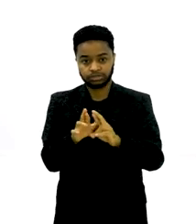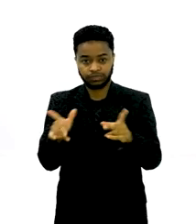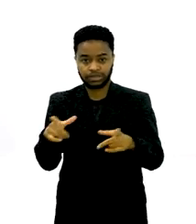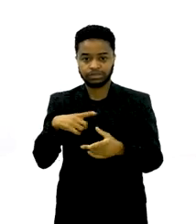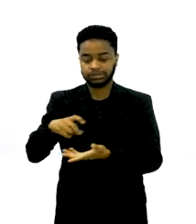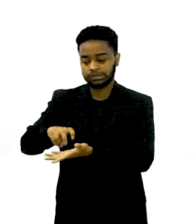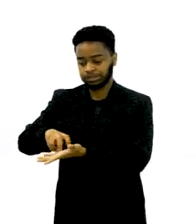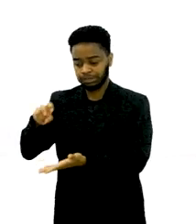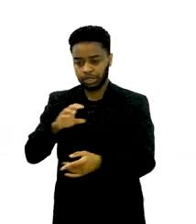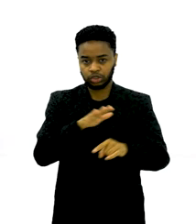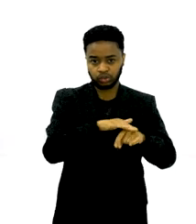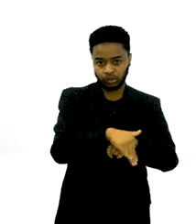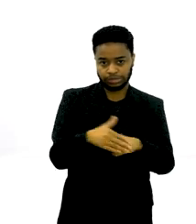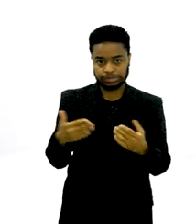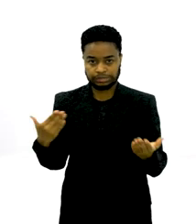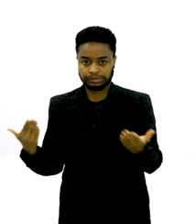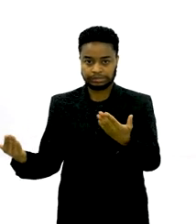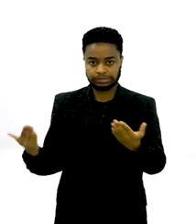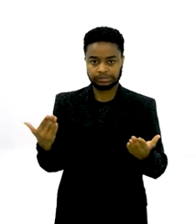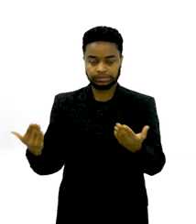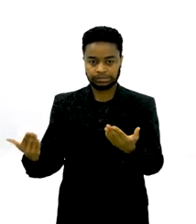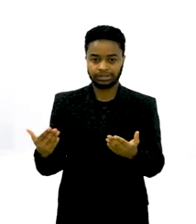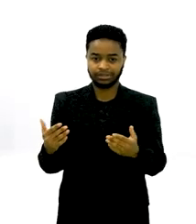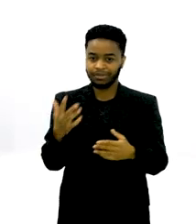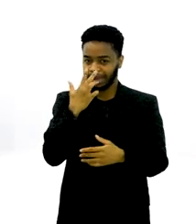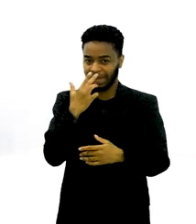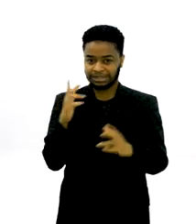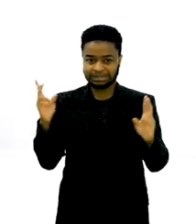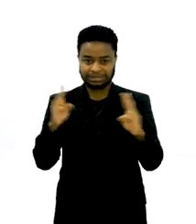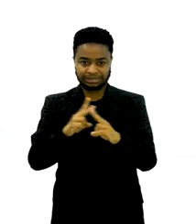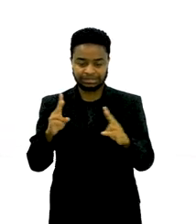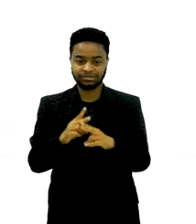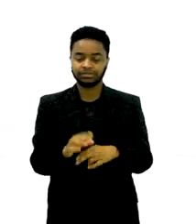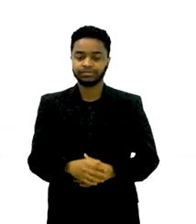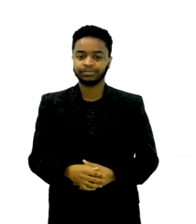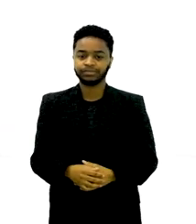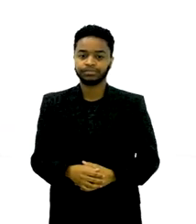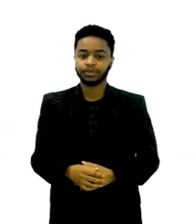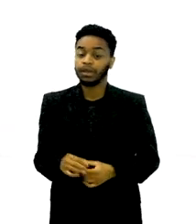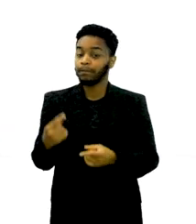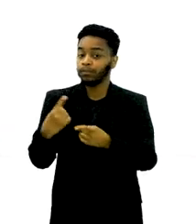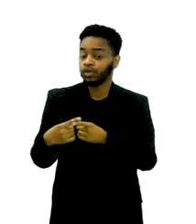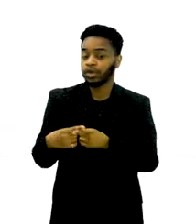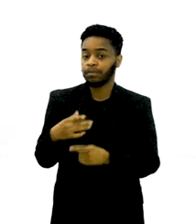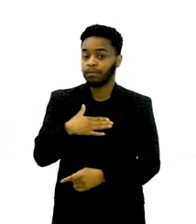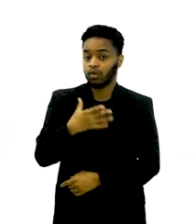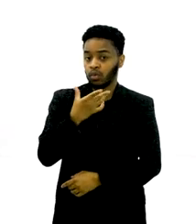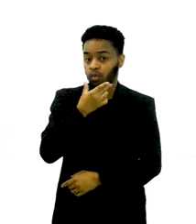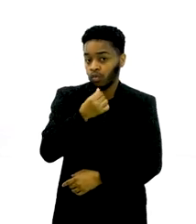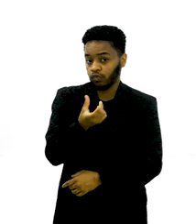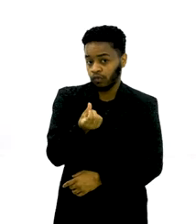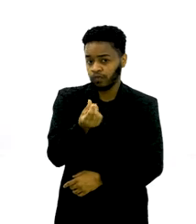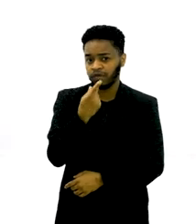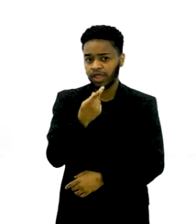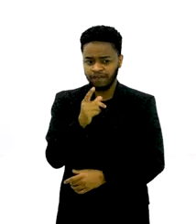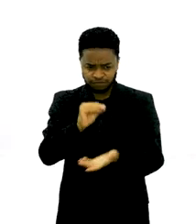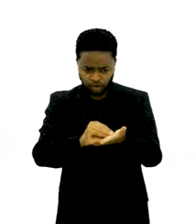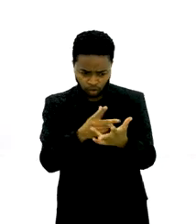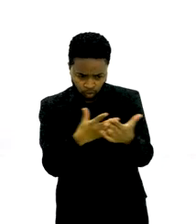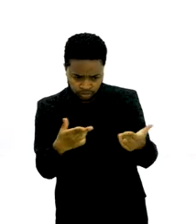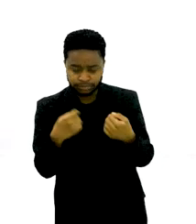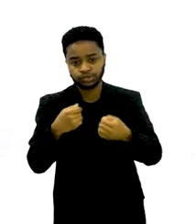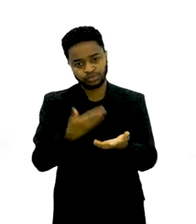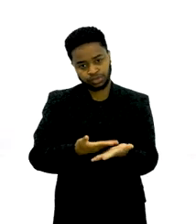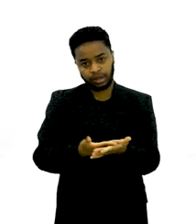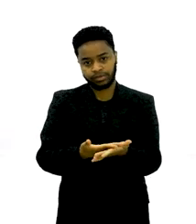uma de noite na outra Enfim uma grande confusão batal uma batalha mas até porque meu avô diz assim tá te faltando alguma coisa